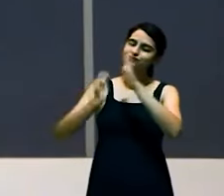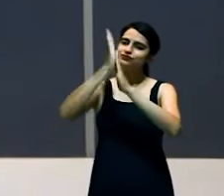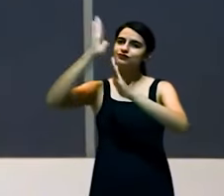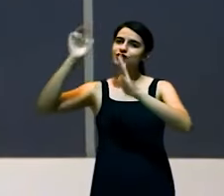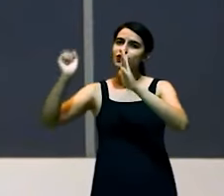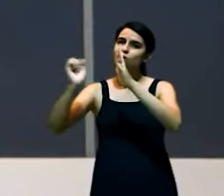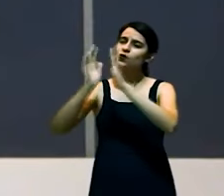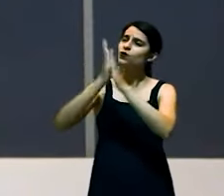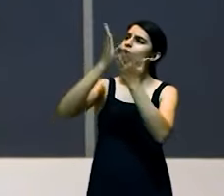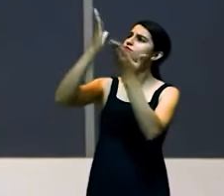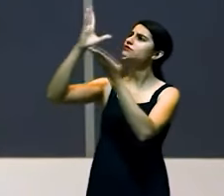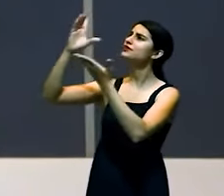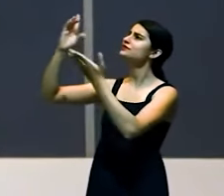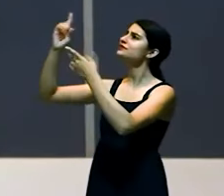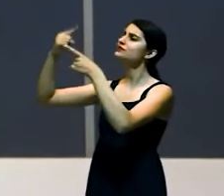a Deus por você.